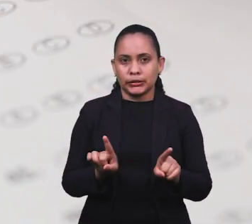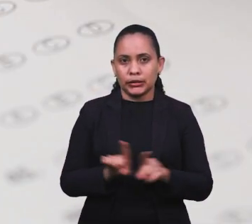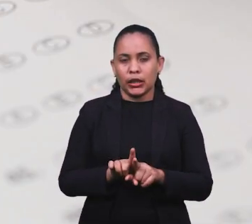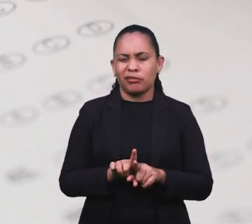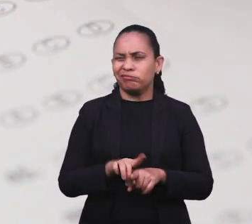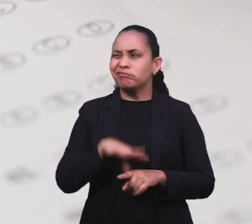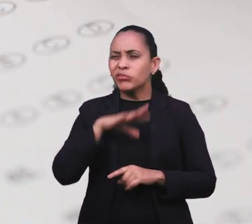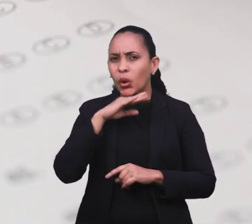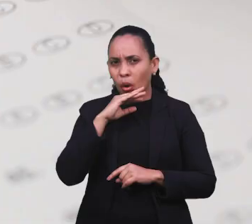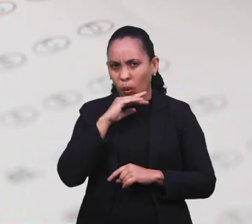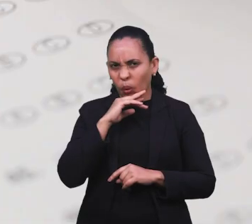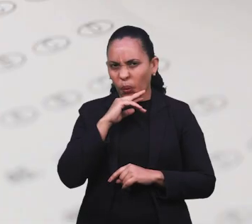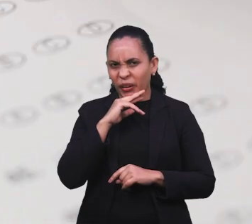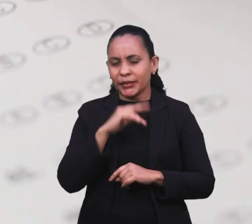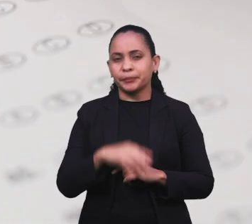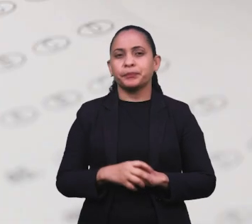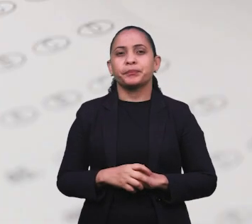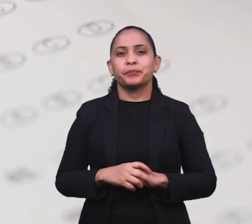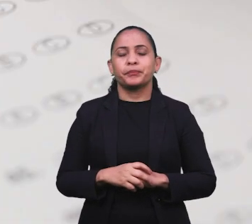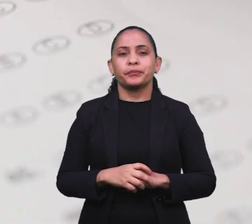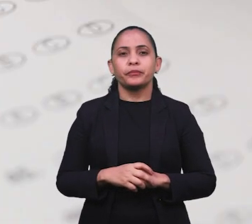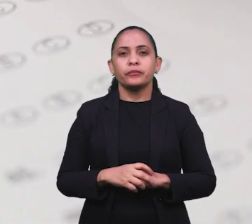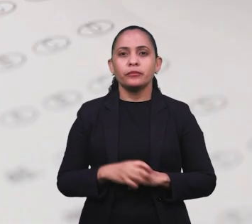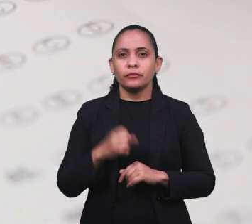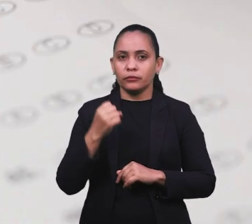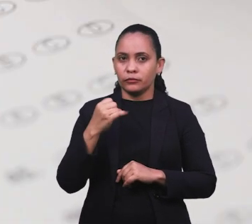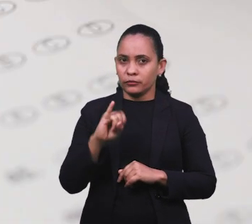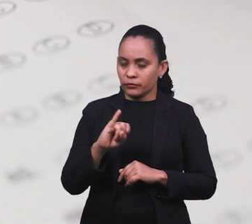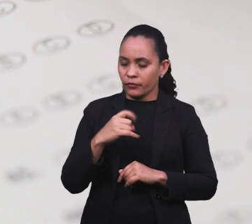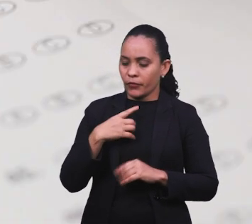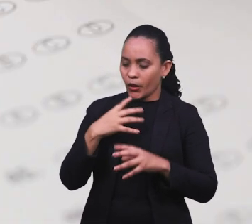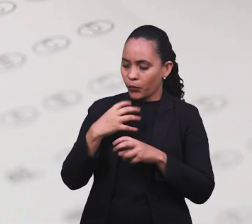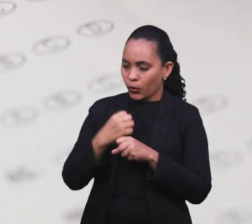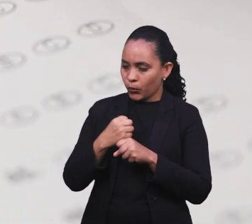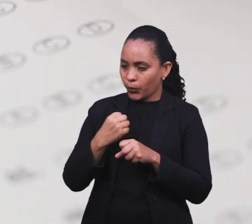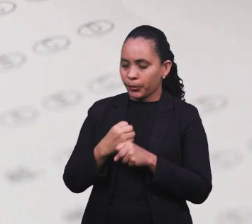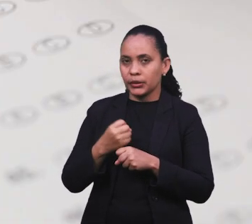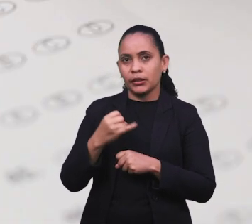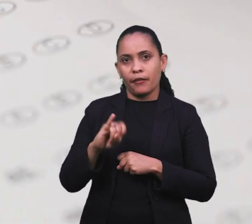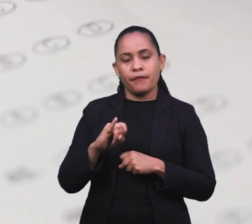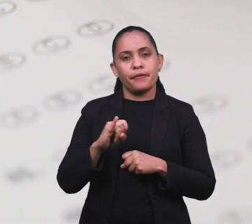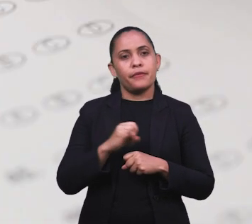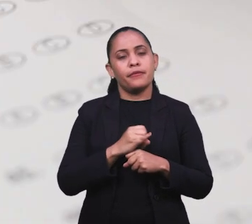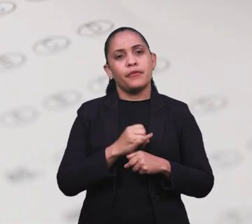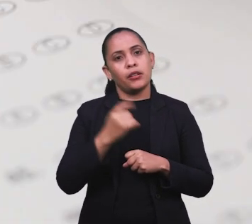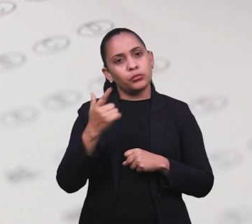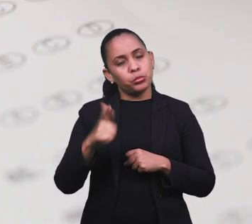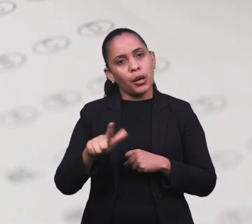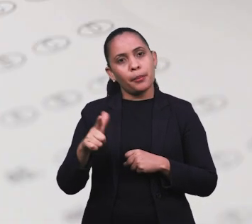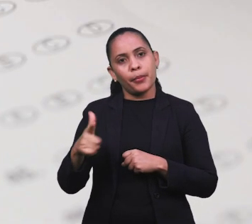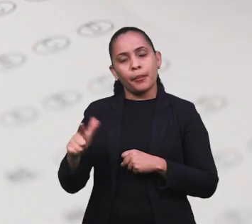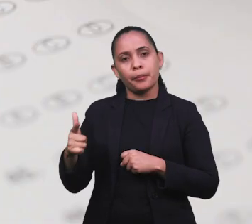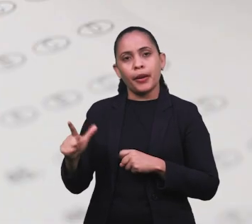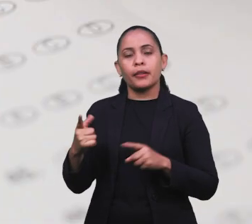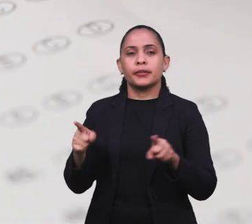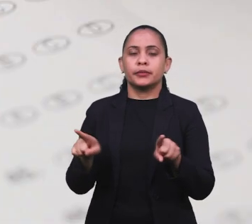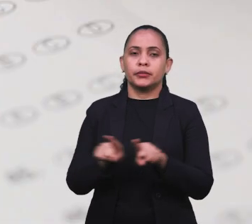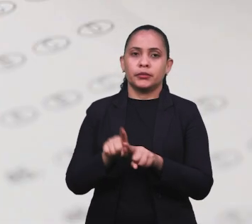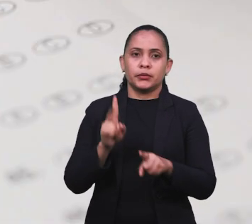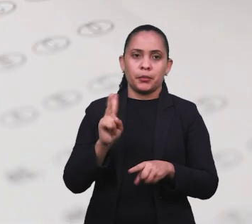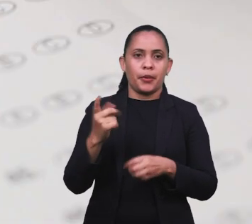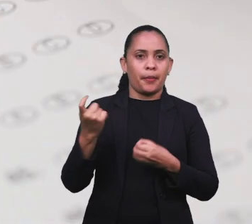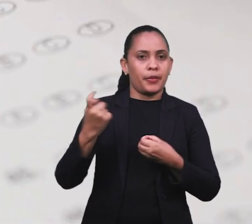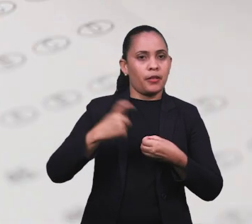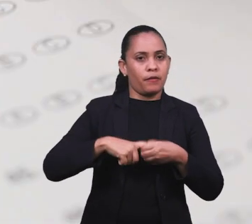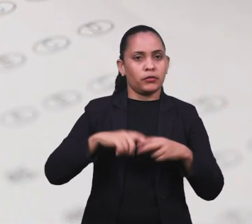questões, está muito ruim ainda, é claro que você vai ver o mesmo assunto várias vezes, né? Mas é um indicativo que